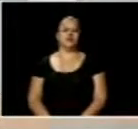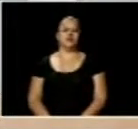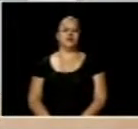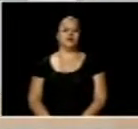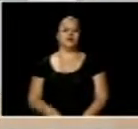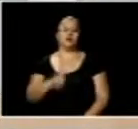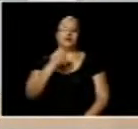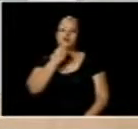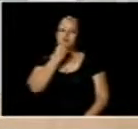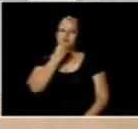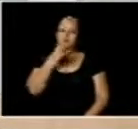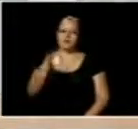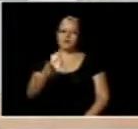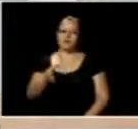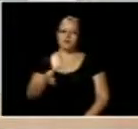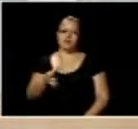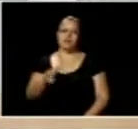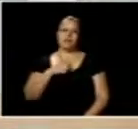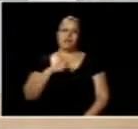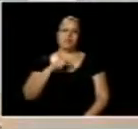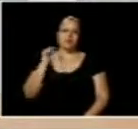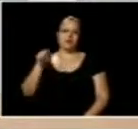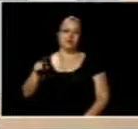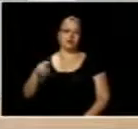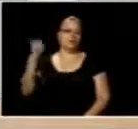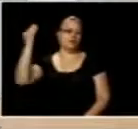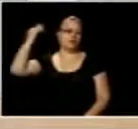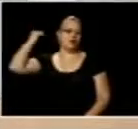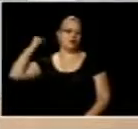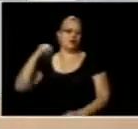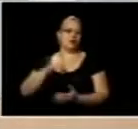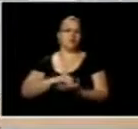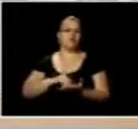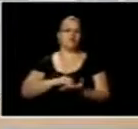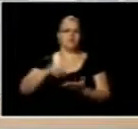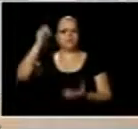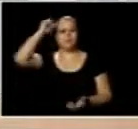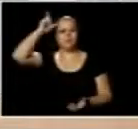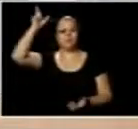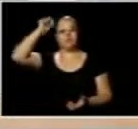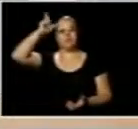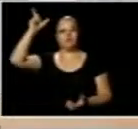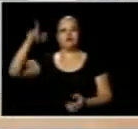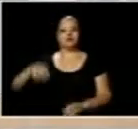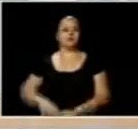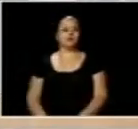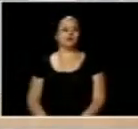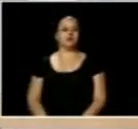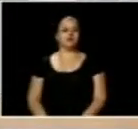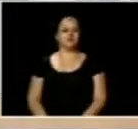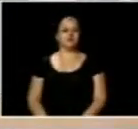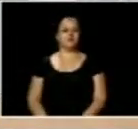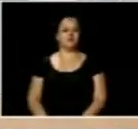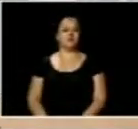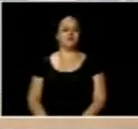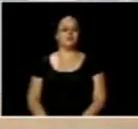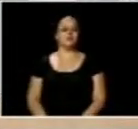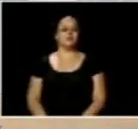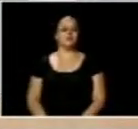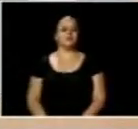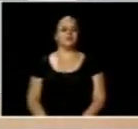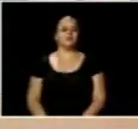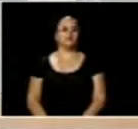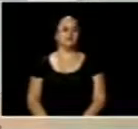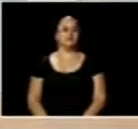muito triste, não conheço essa senhora, mas essa senhora já entra com as mãos sujas dentro da secretaria. Então, infelizmente, nós estamos fazendo